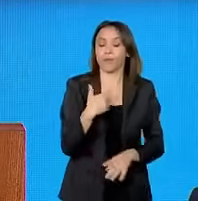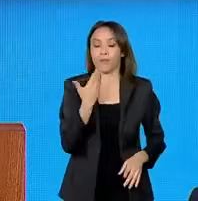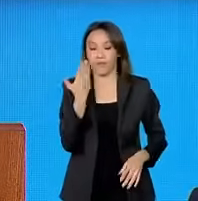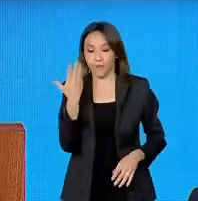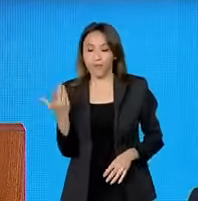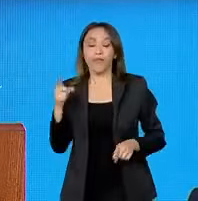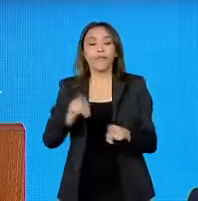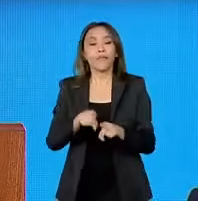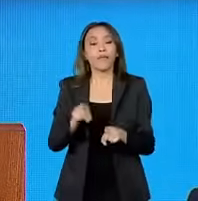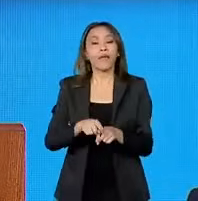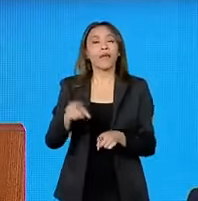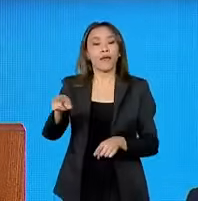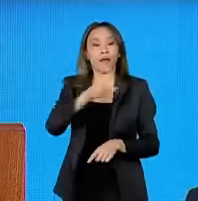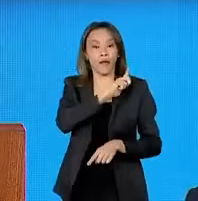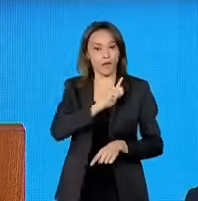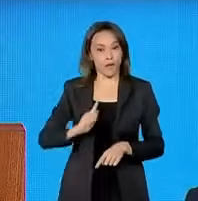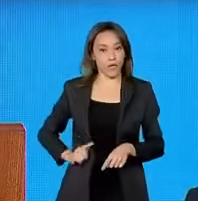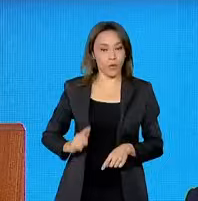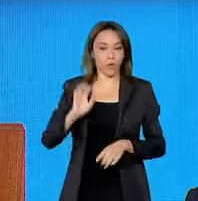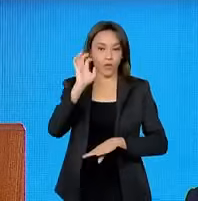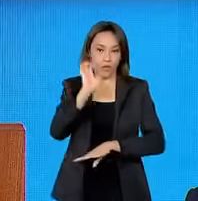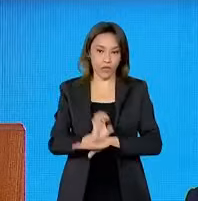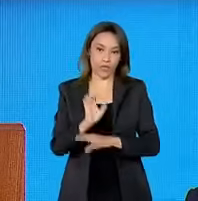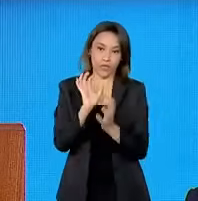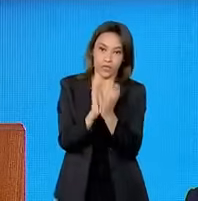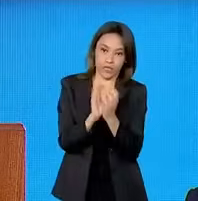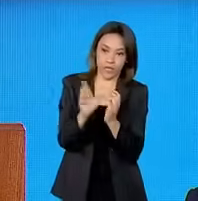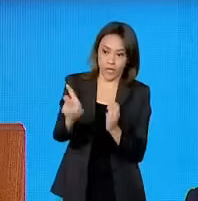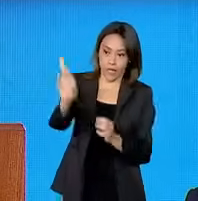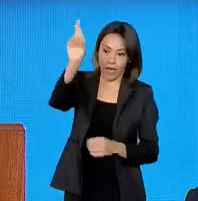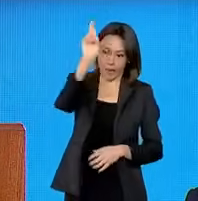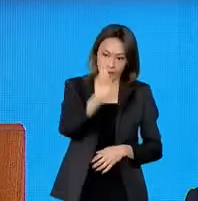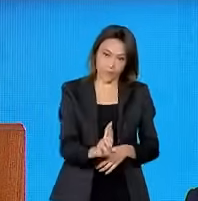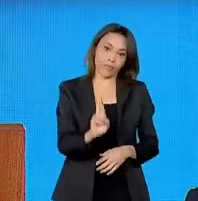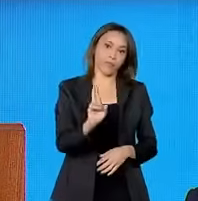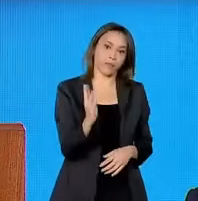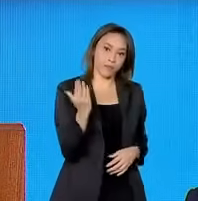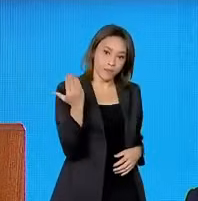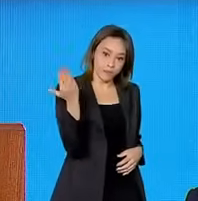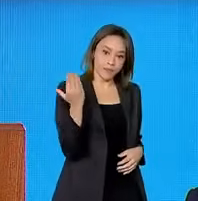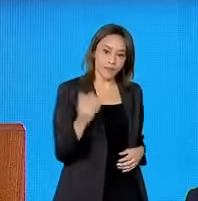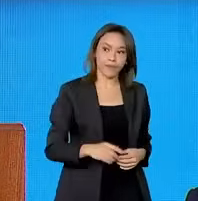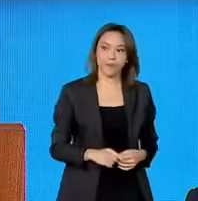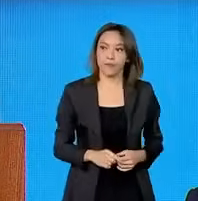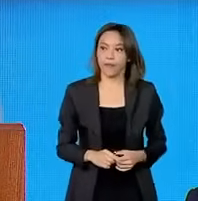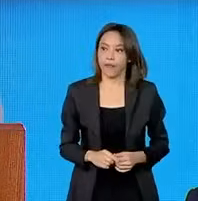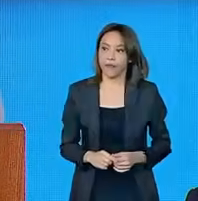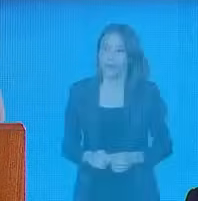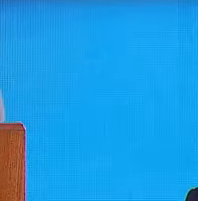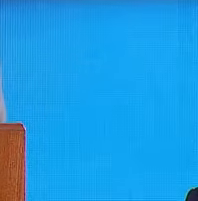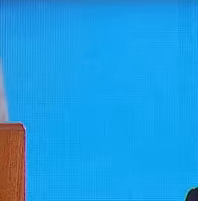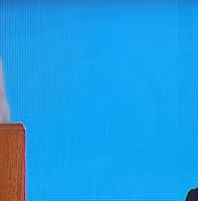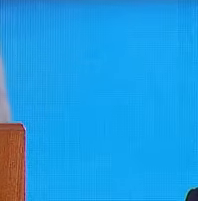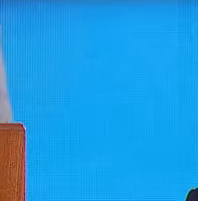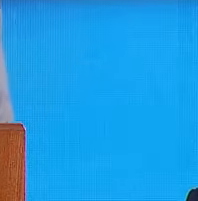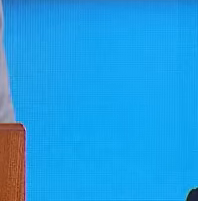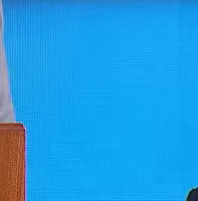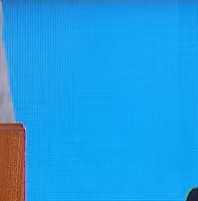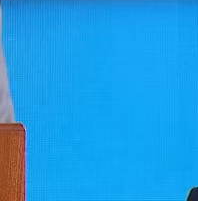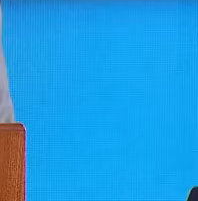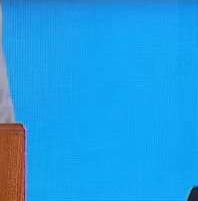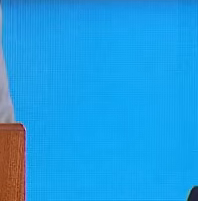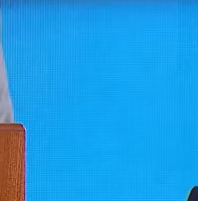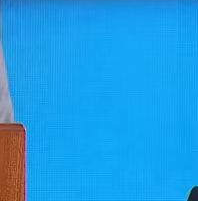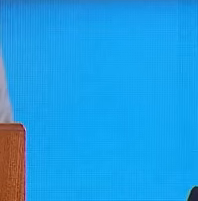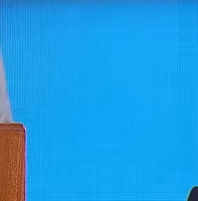Pernambuco, a Priscila Krause Branco, que está representando a nossa governadora. Bem, quero cumprimentar